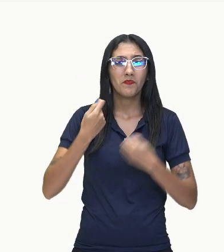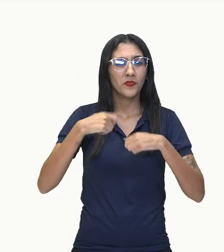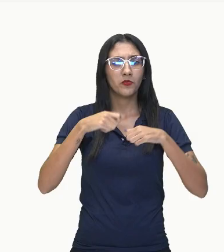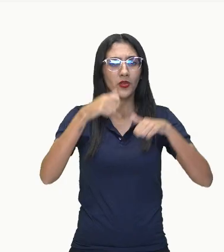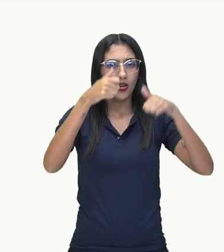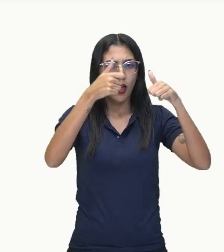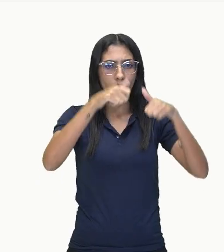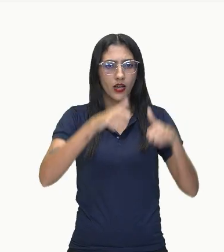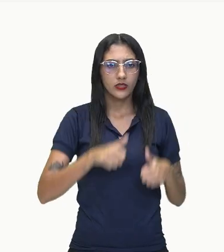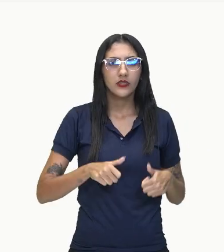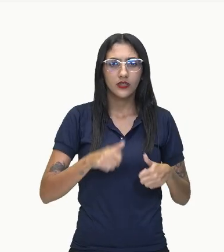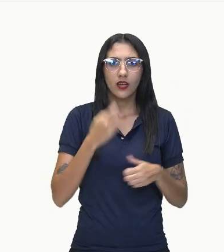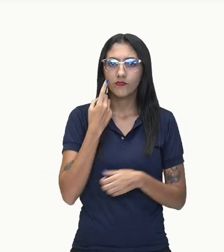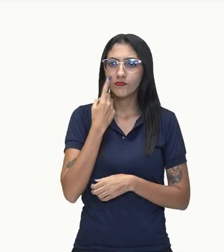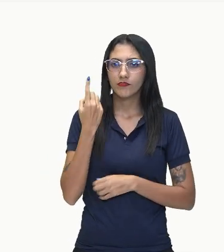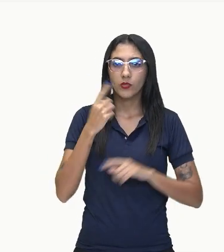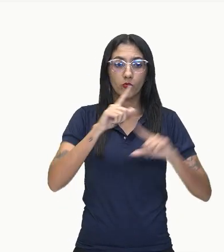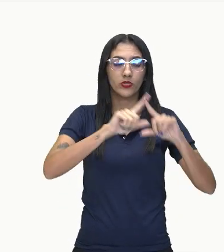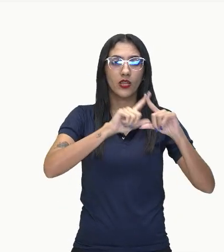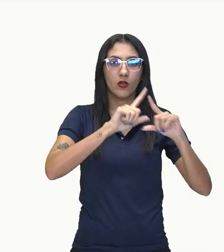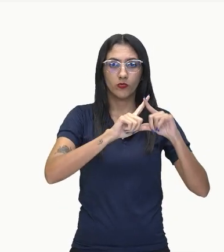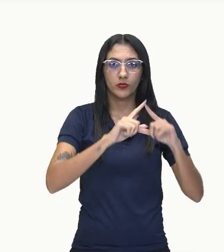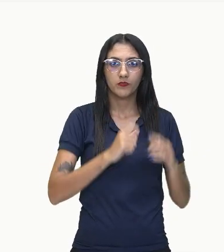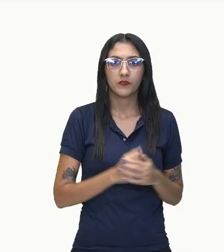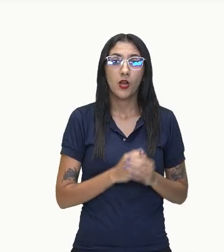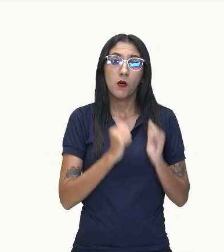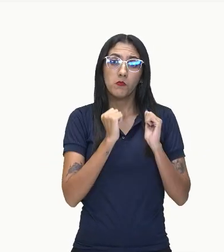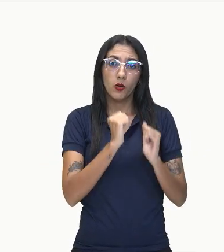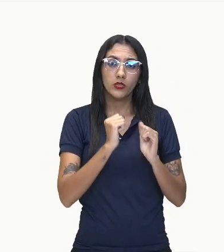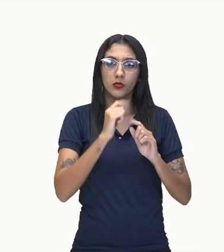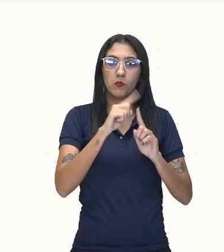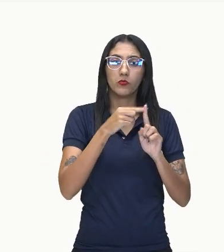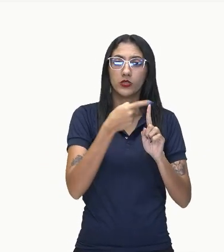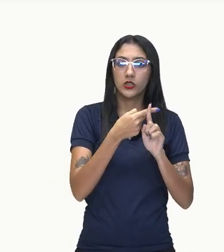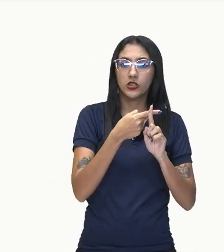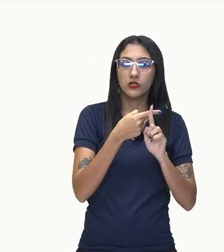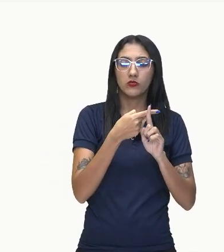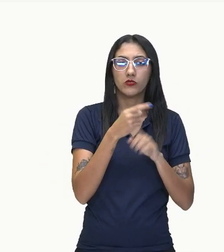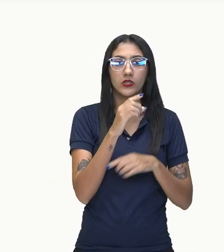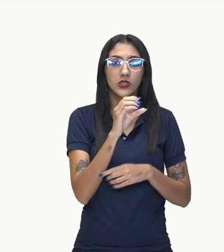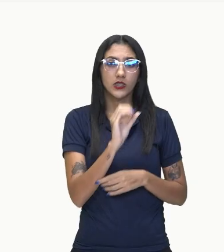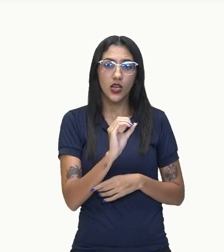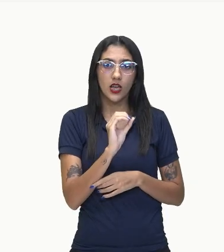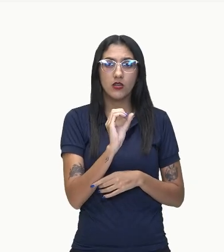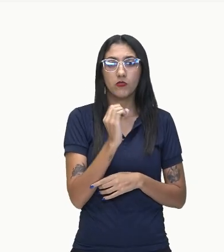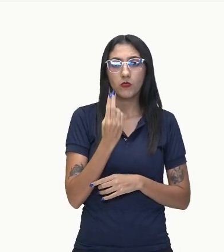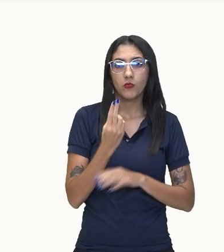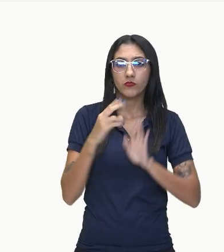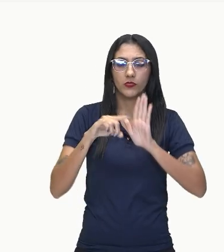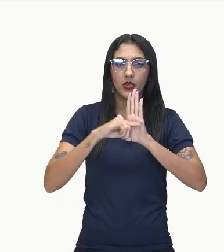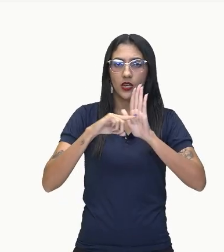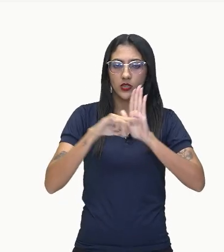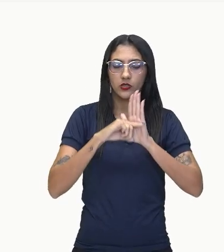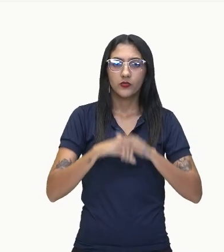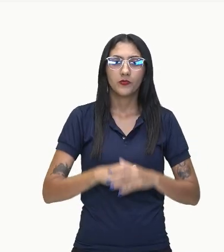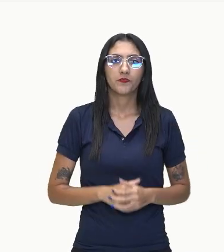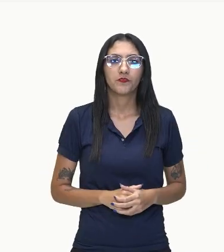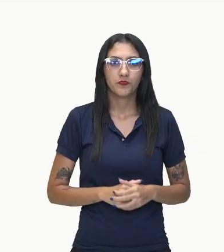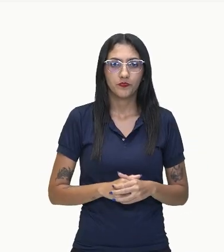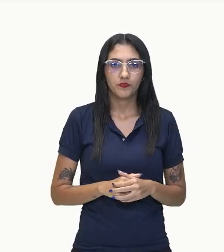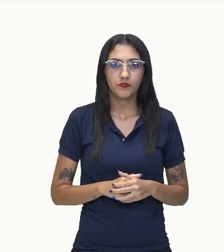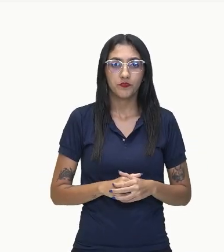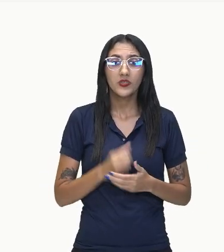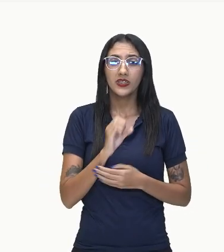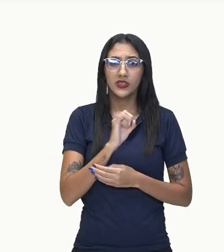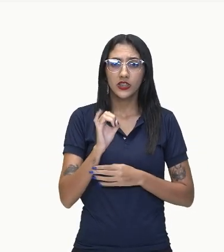analisar aqui o resultado do delta, que ele pode ser positivo, pode ser zero ou pode ser negativo. Quando o delta